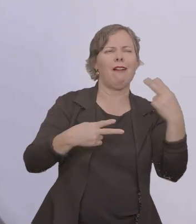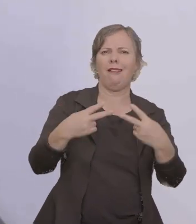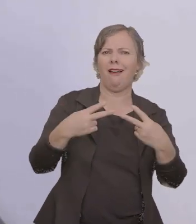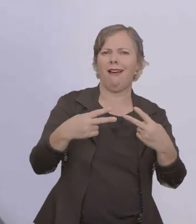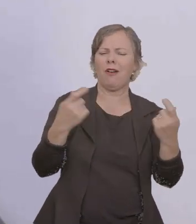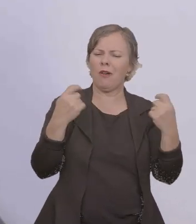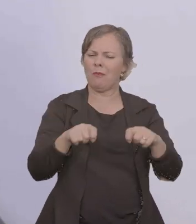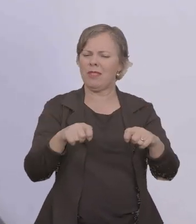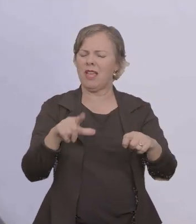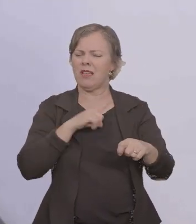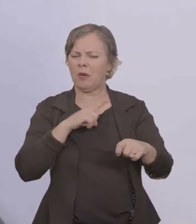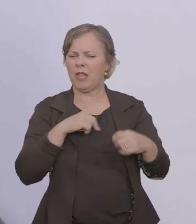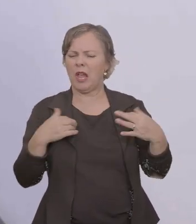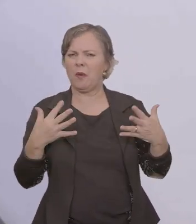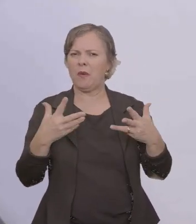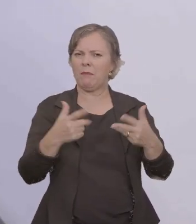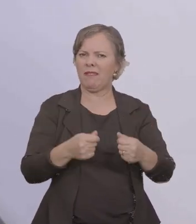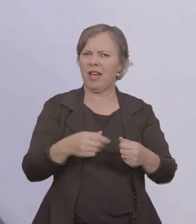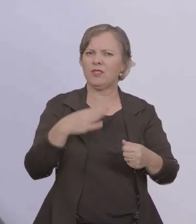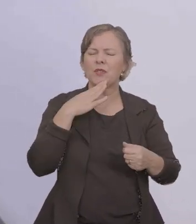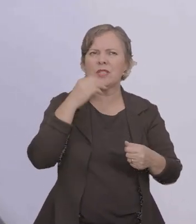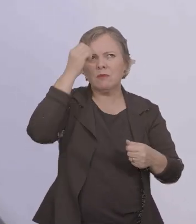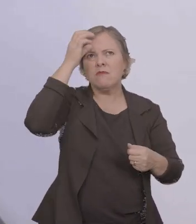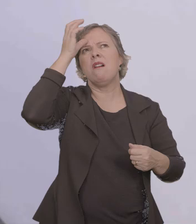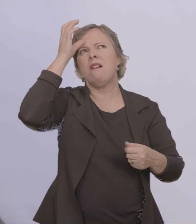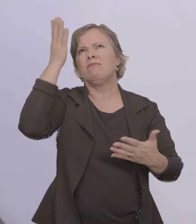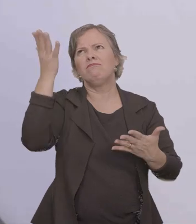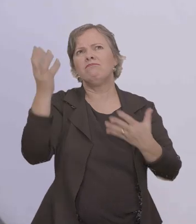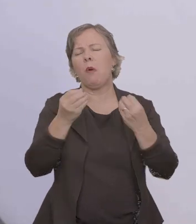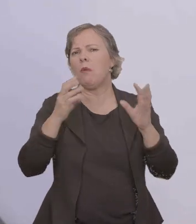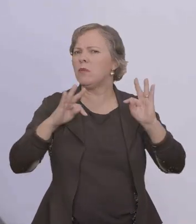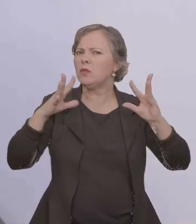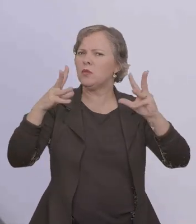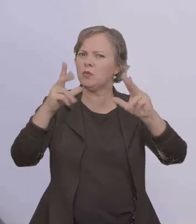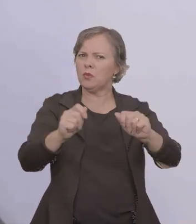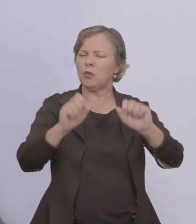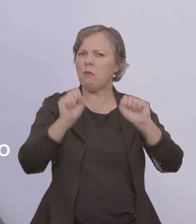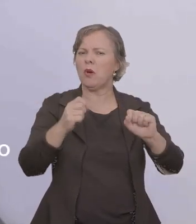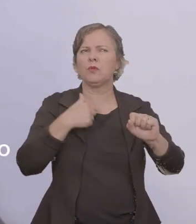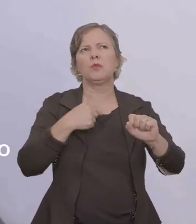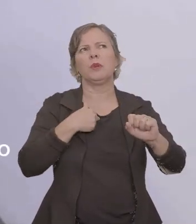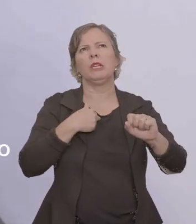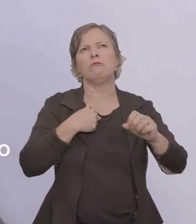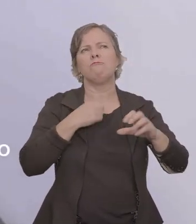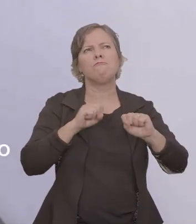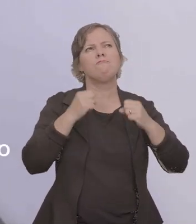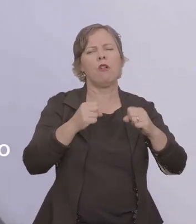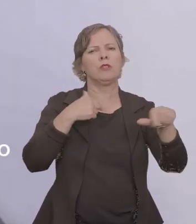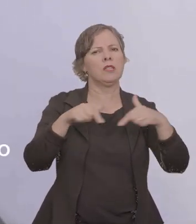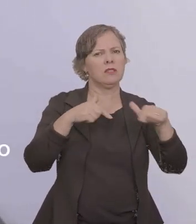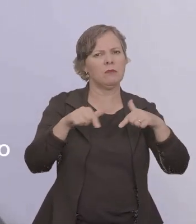as competências que eu tenho, as habilidades, o conhecimento adquirido, será que tudo isso me dá bagagem, me dá força